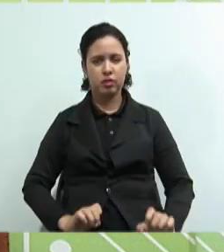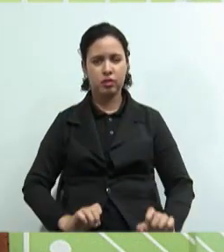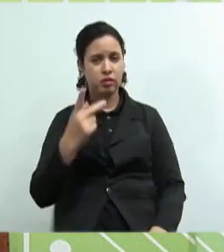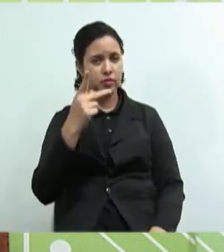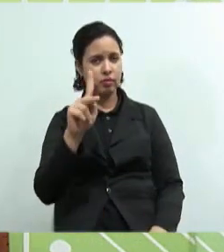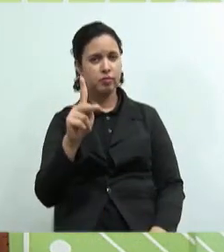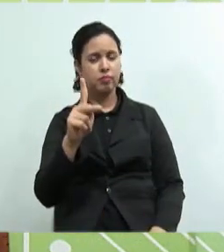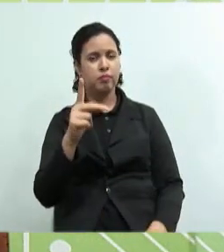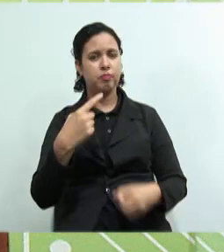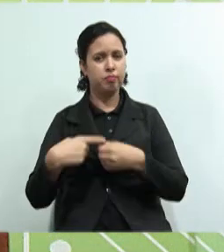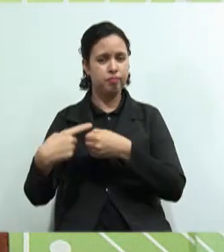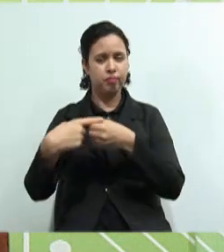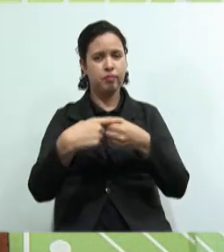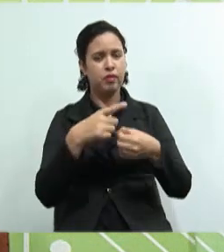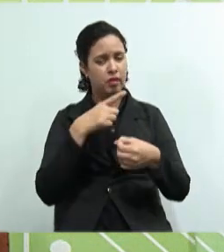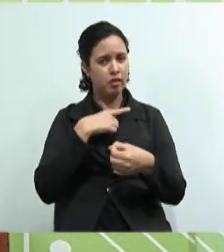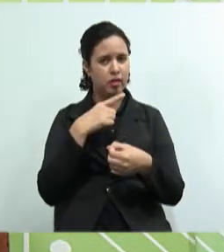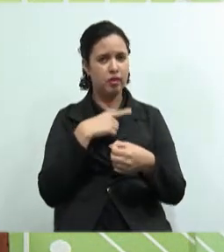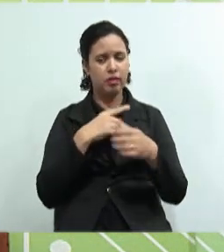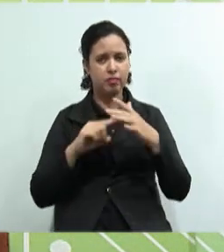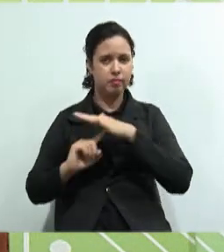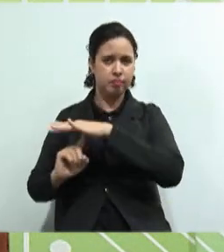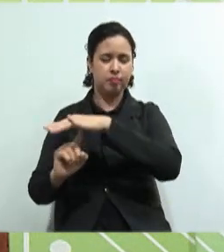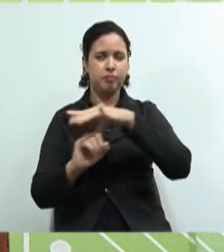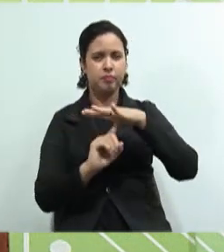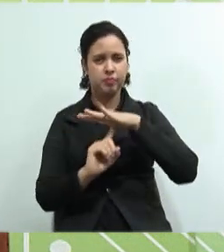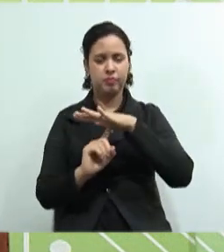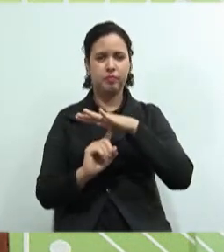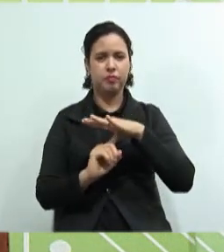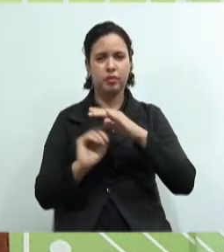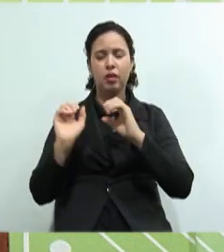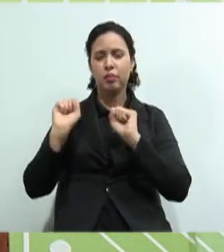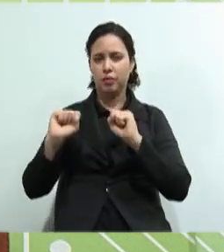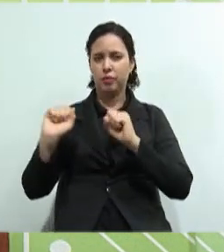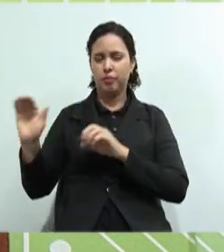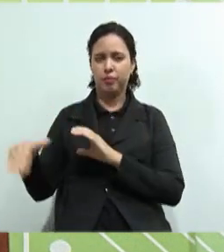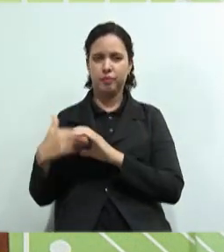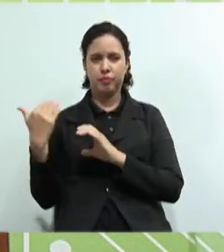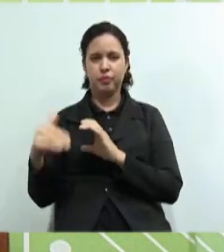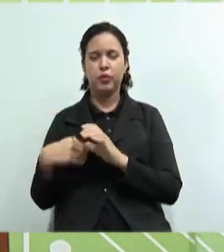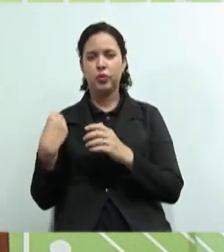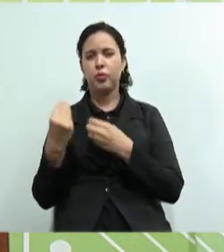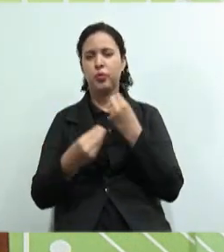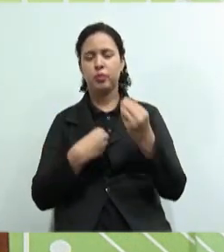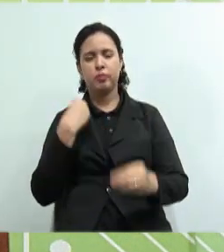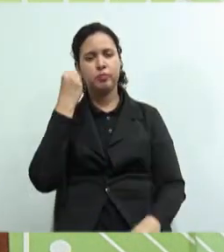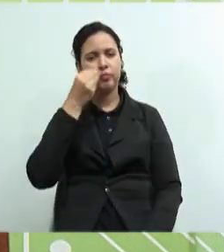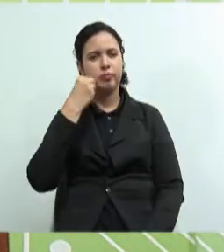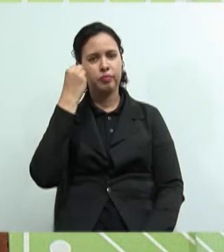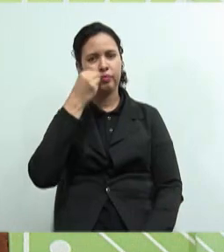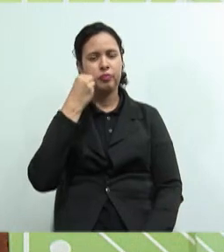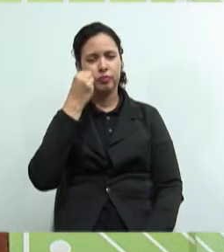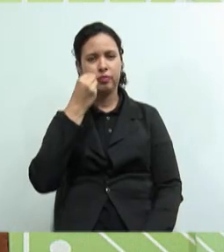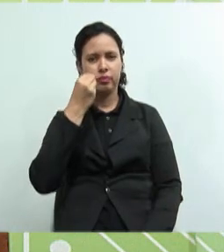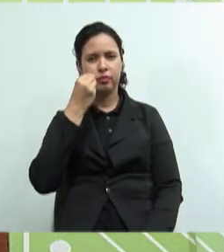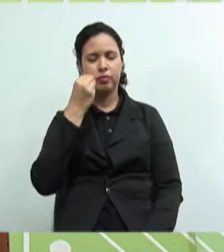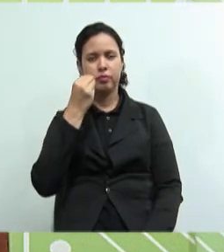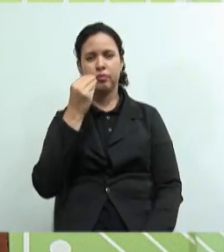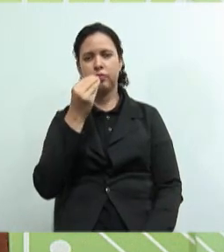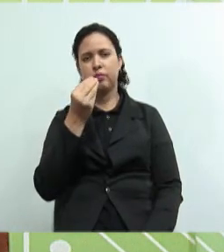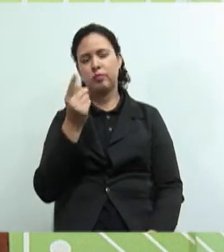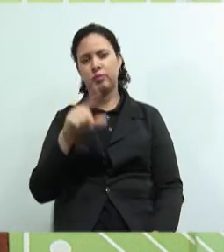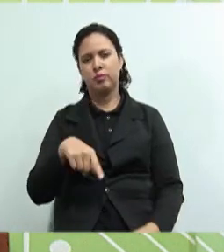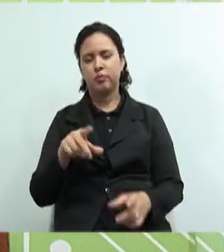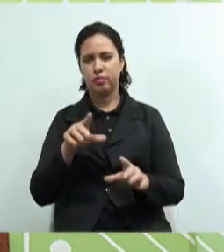feira? Conta pra gente pelo WhatsApp, eu gostaria de comentar aqui durante a nossa aula. Como que é a sua experiência com essa questão do comércio justo e